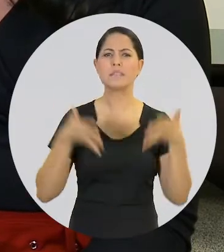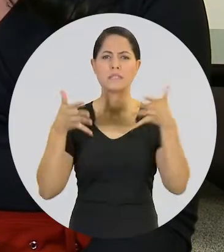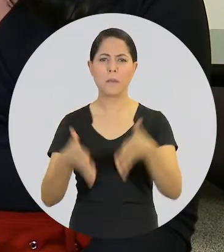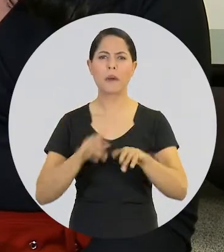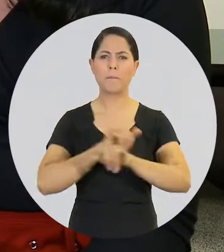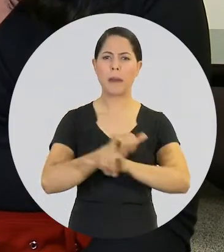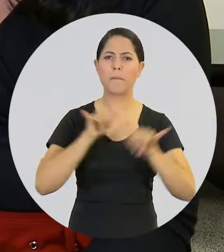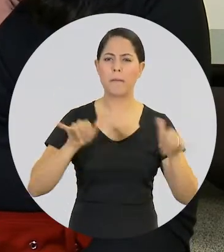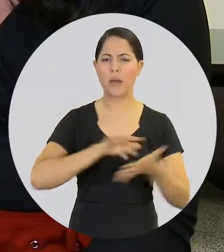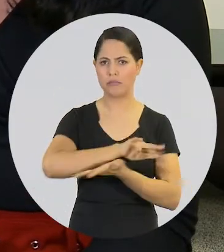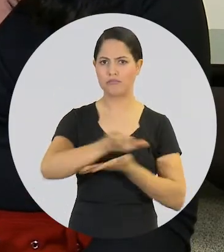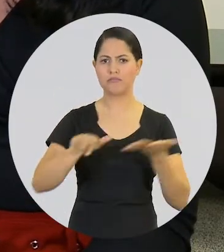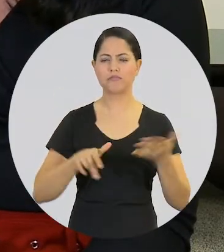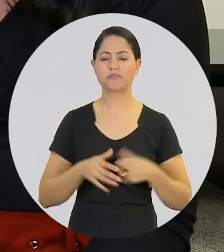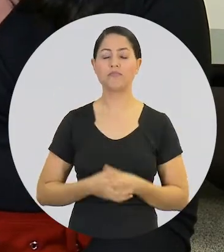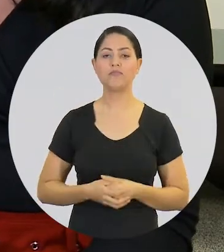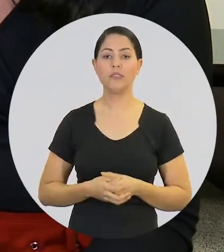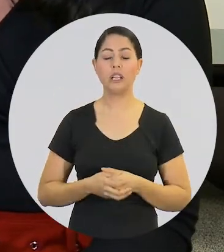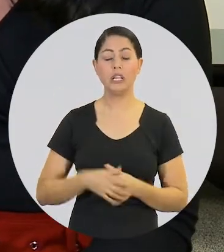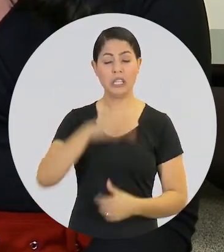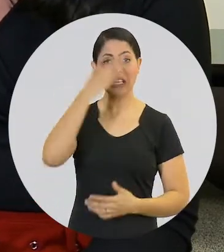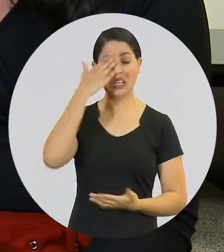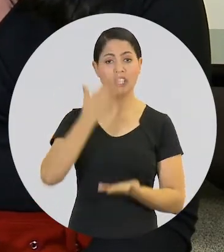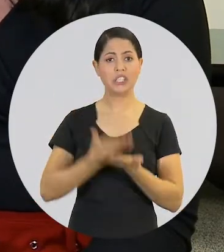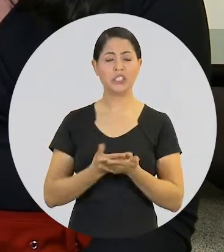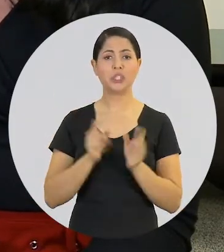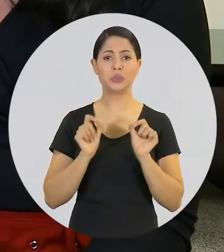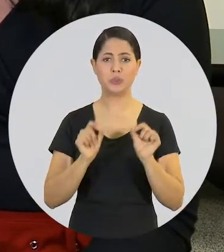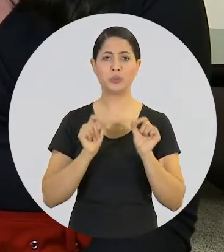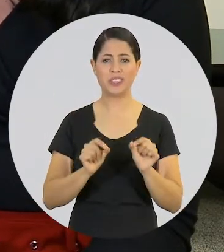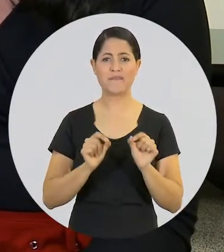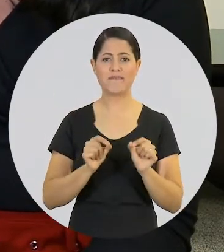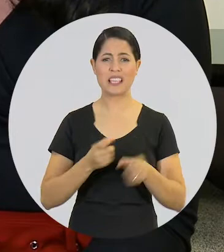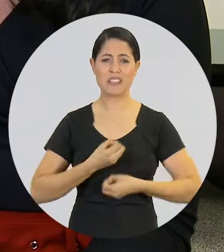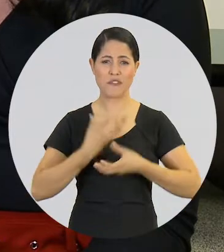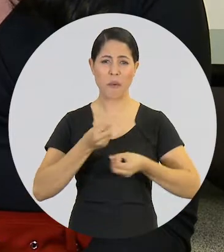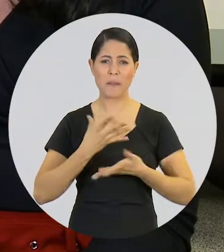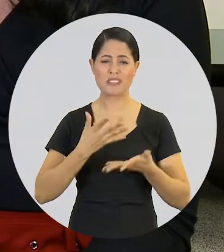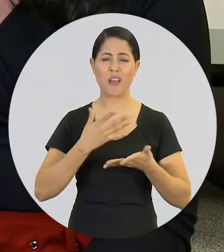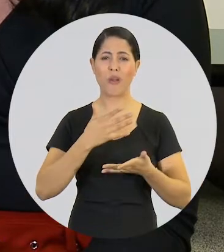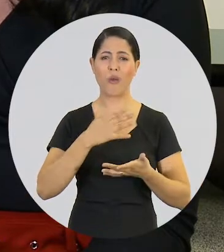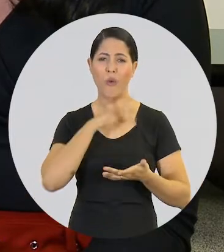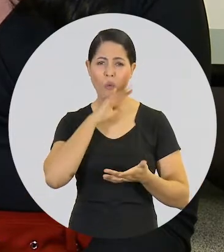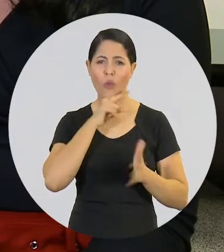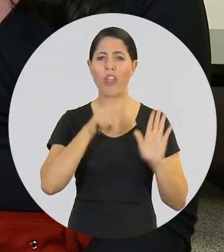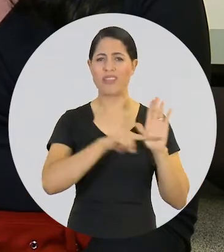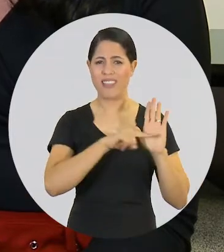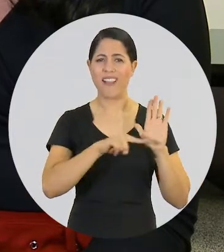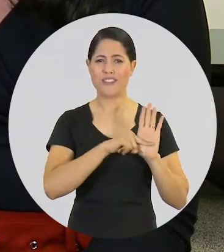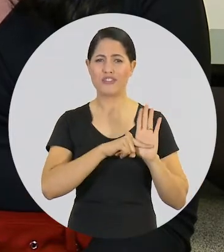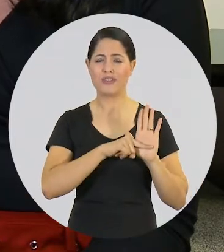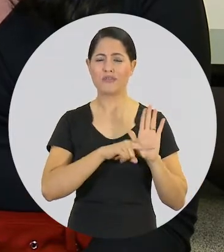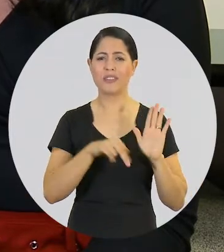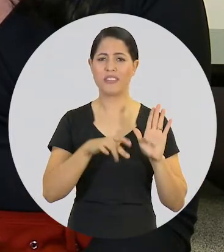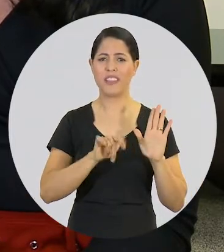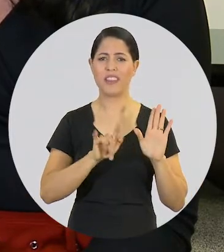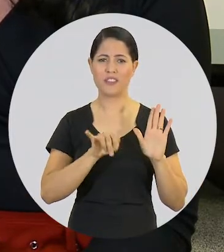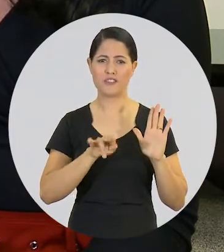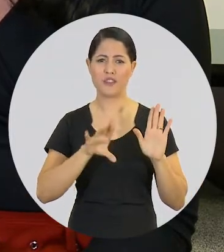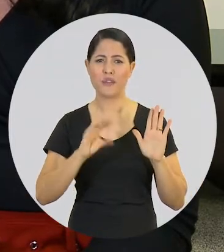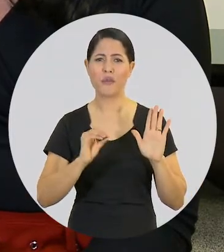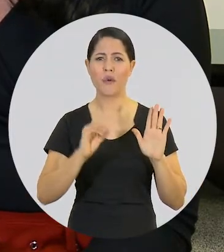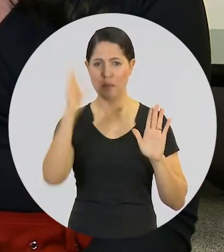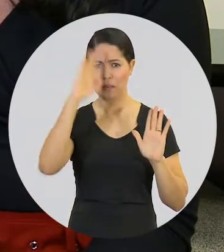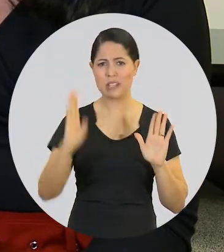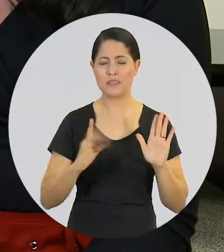participamos de tantas e tantas campanhas. Eu acreditaria este índice tão negativo para o Brasil hoje a